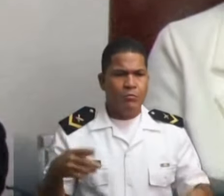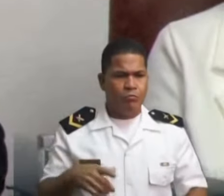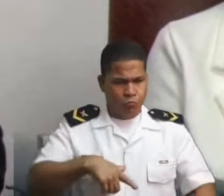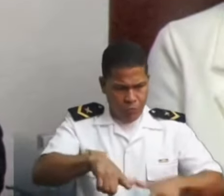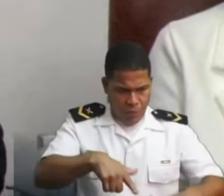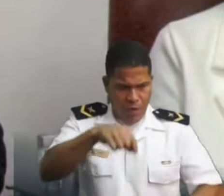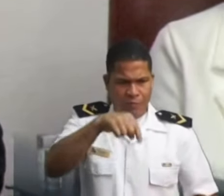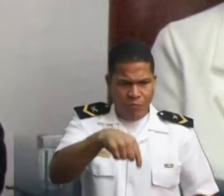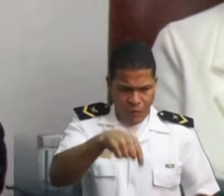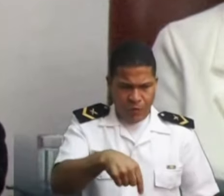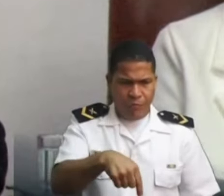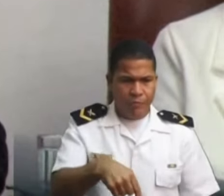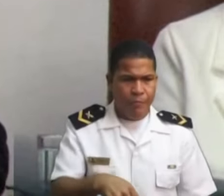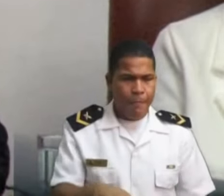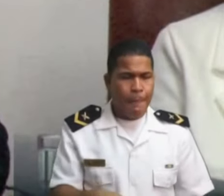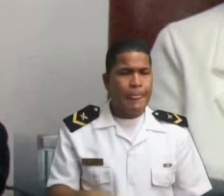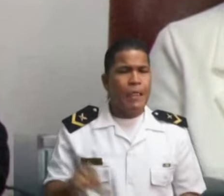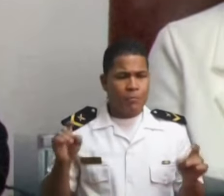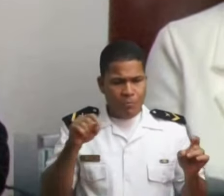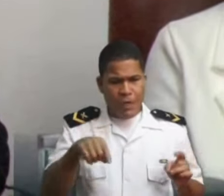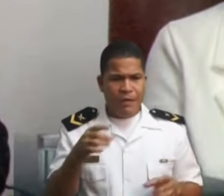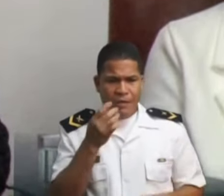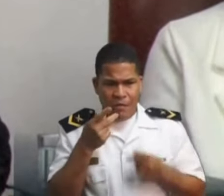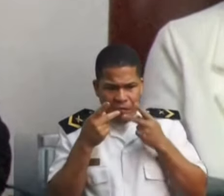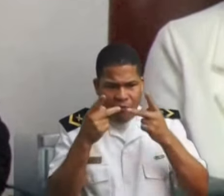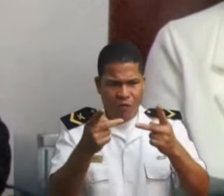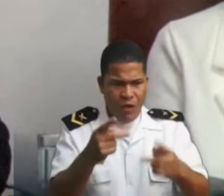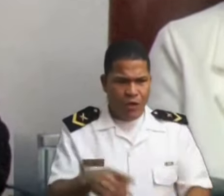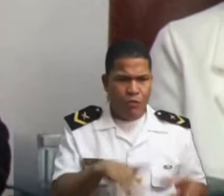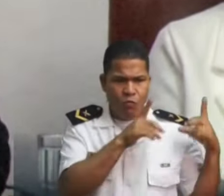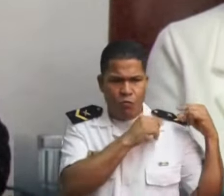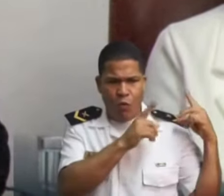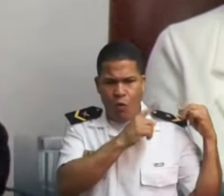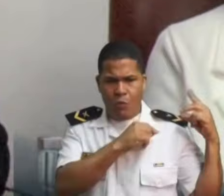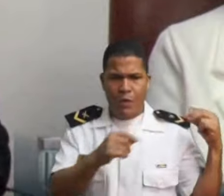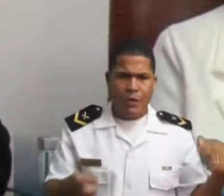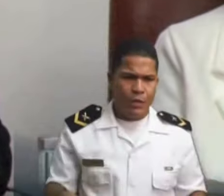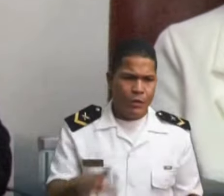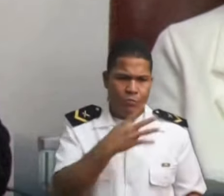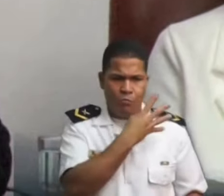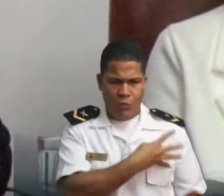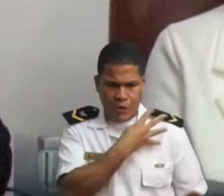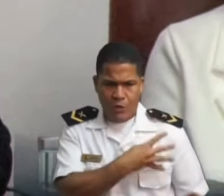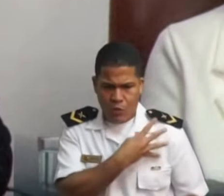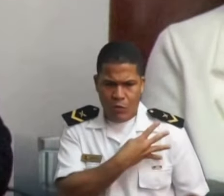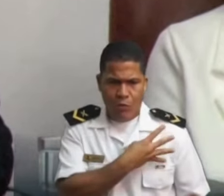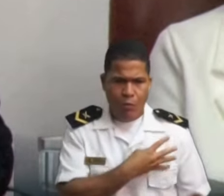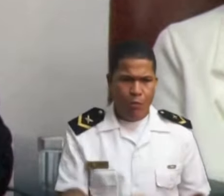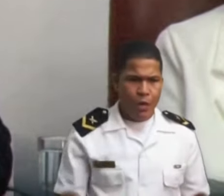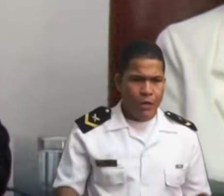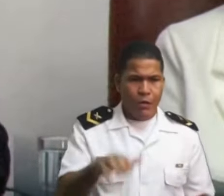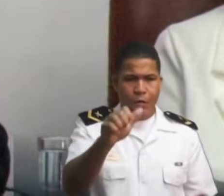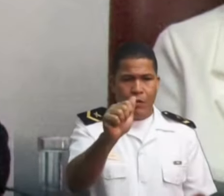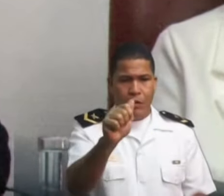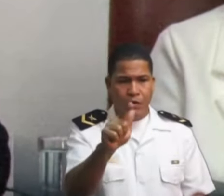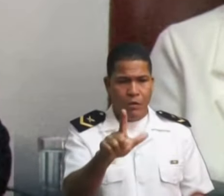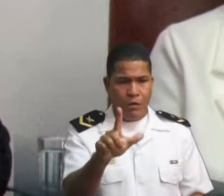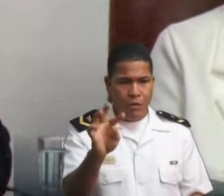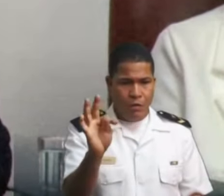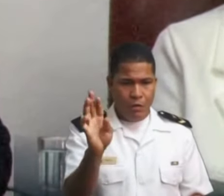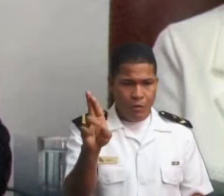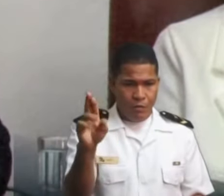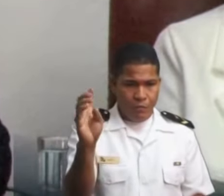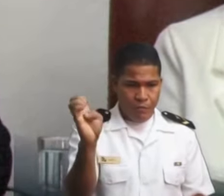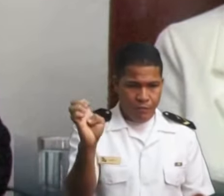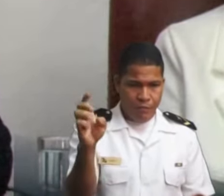aqui faço uma menção especial ao almirante de esquadra Alfredo Caram, que por ocasião do jubileu de 50 anos,